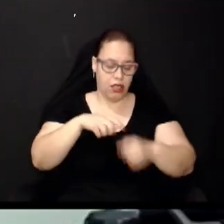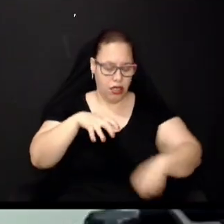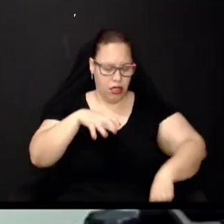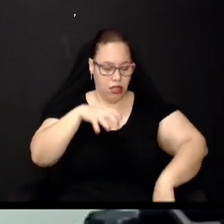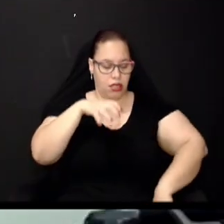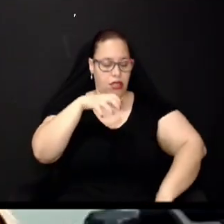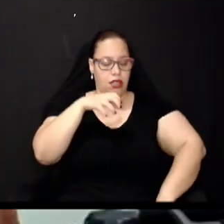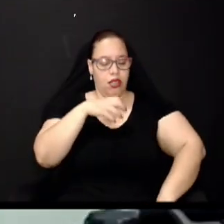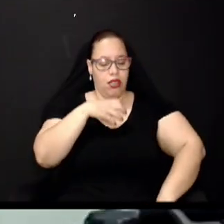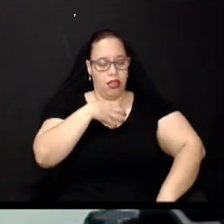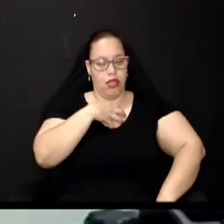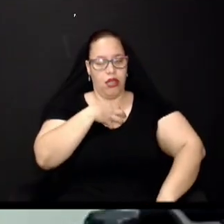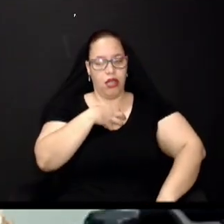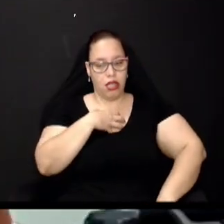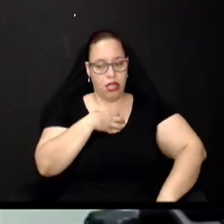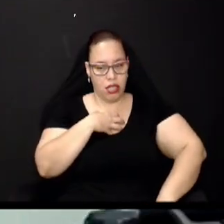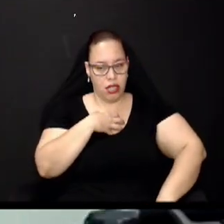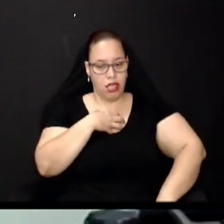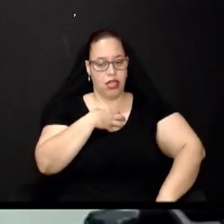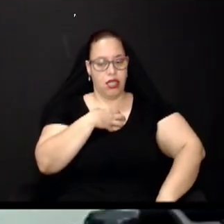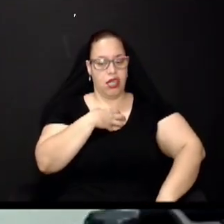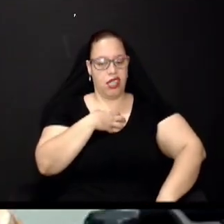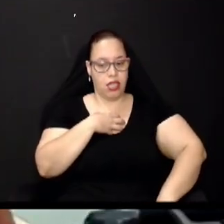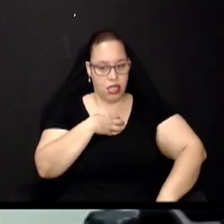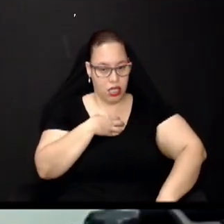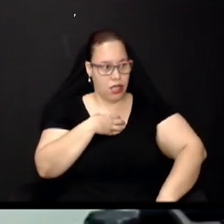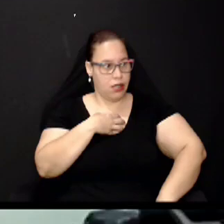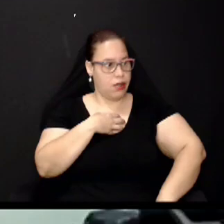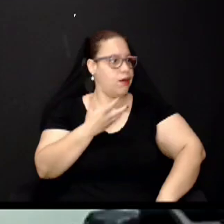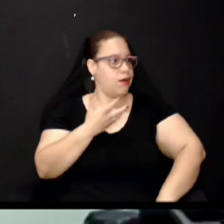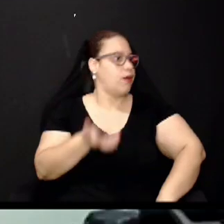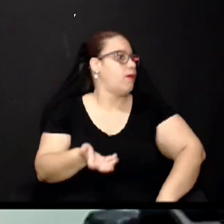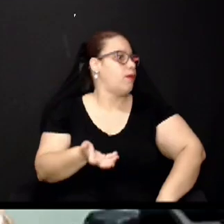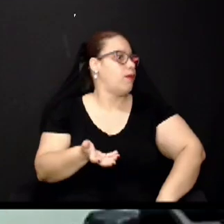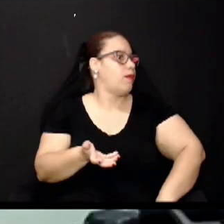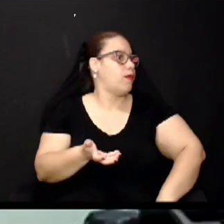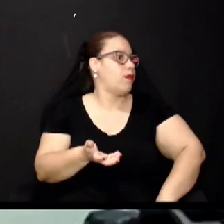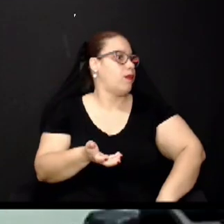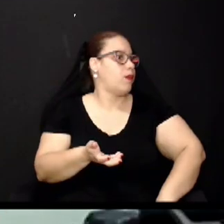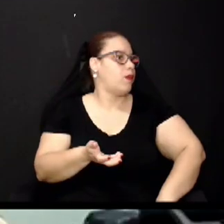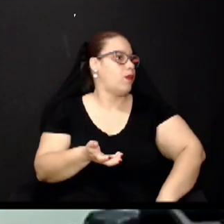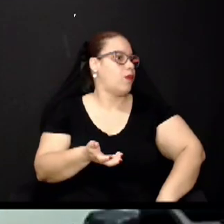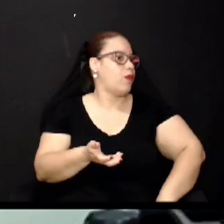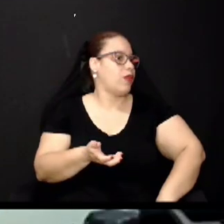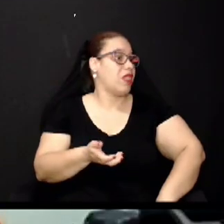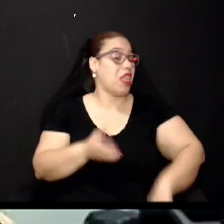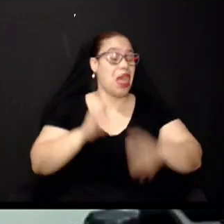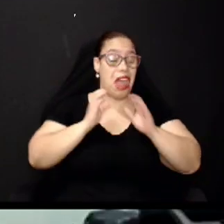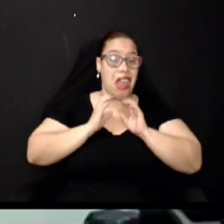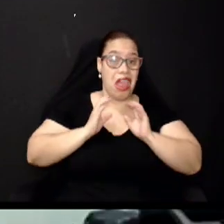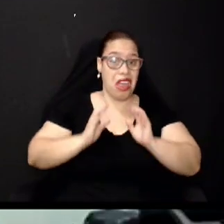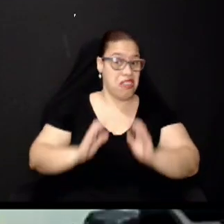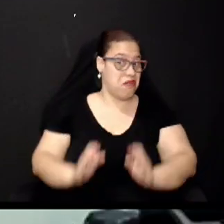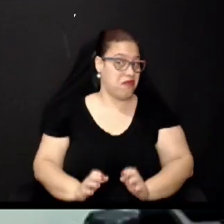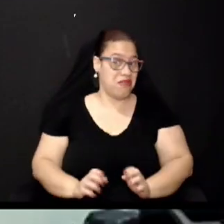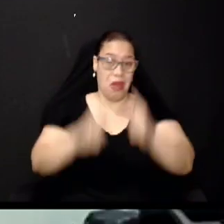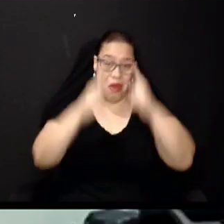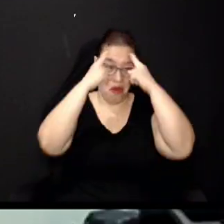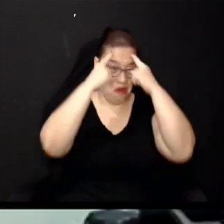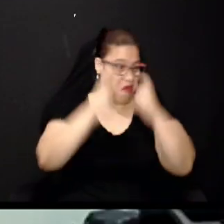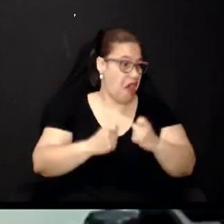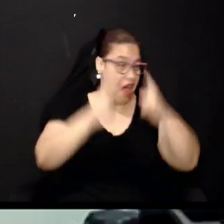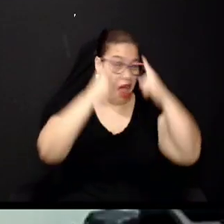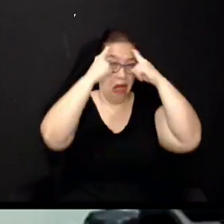estava sendo bombardeada de uma série de comportamentos, de uma série de abusos